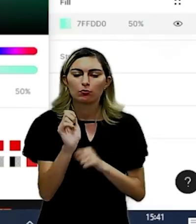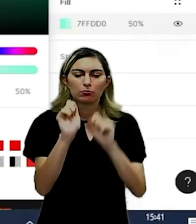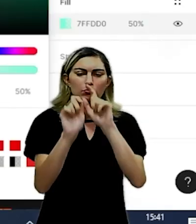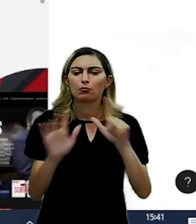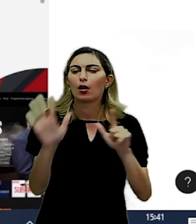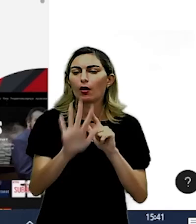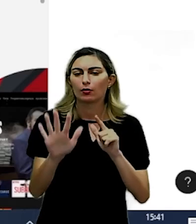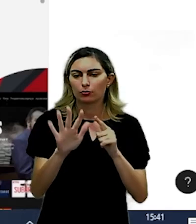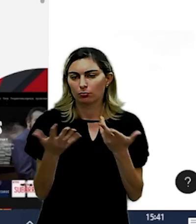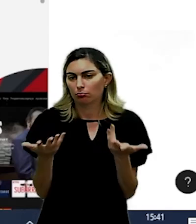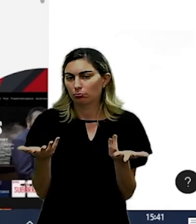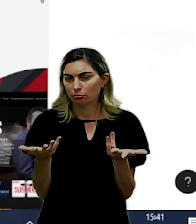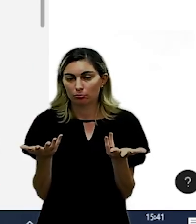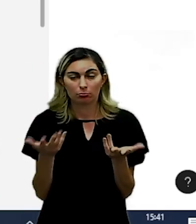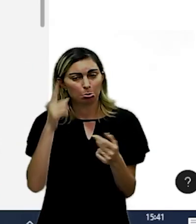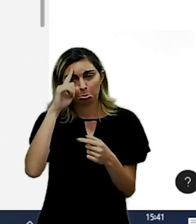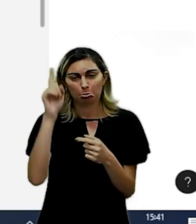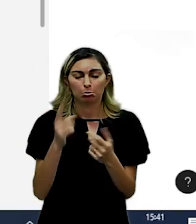aqui.